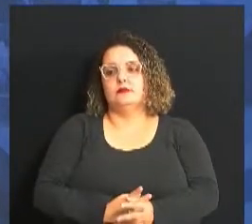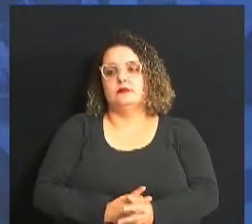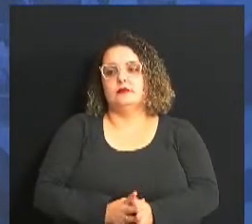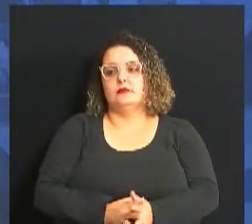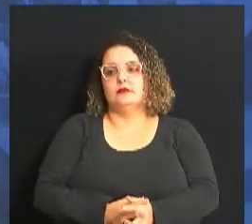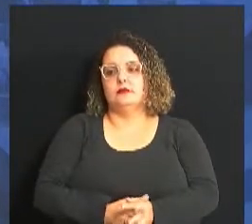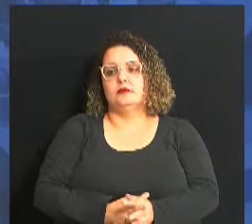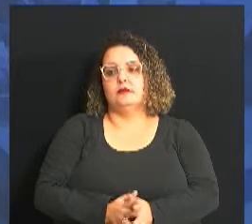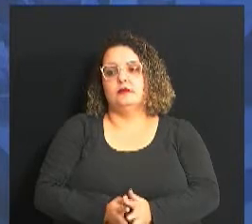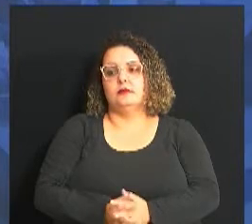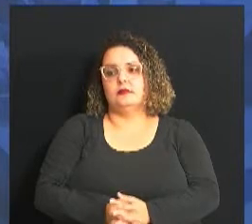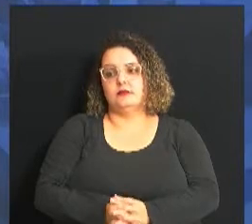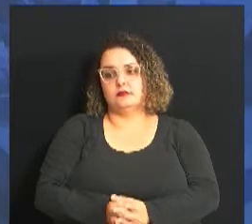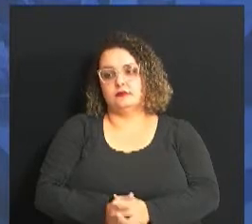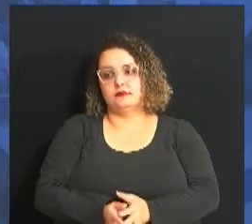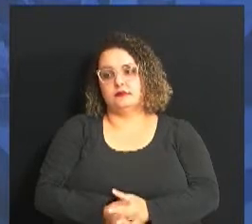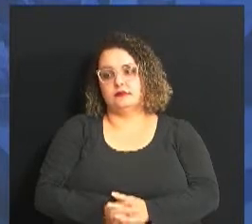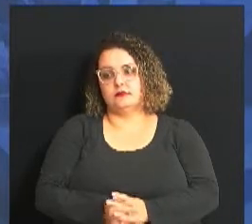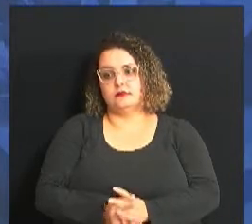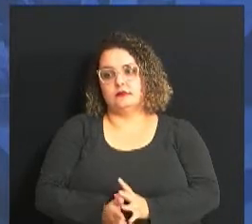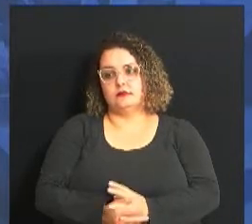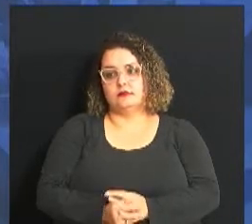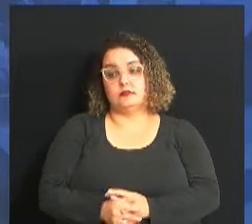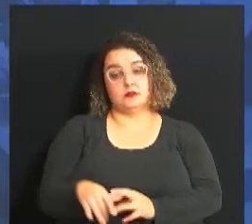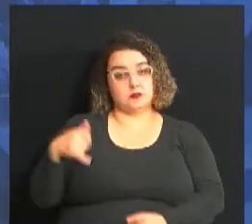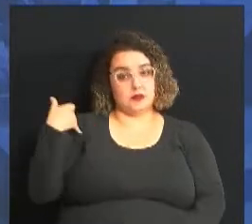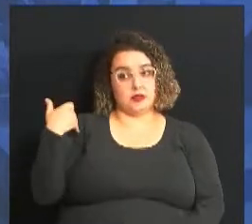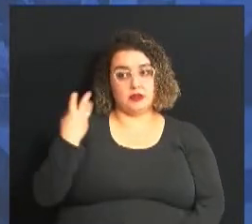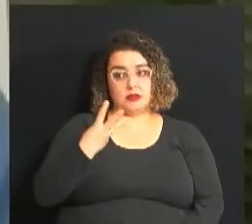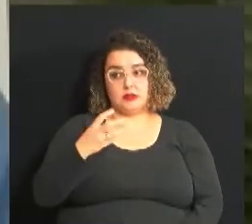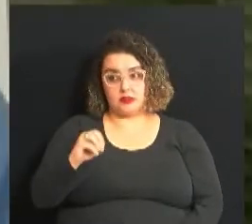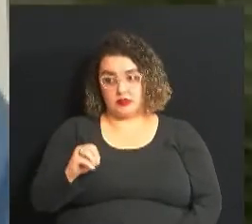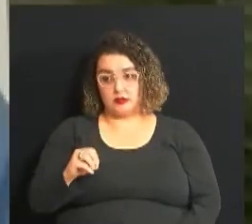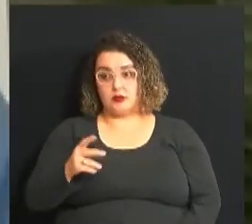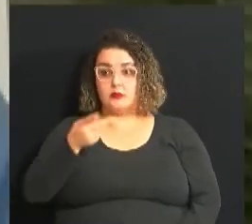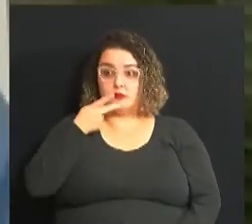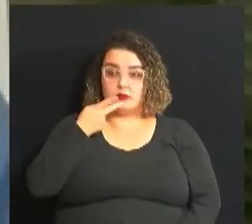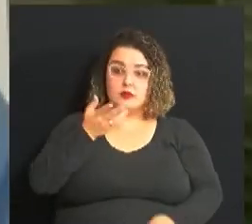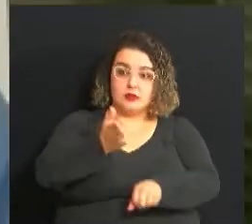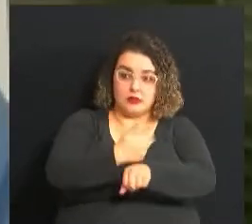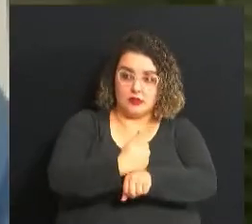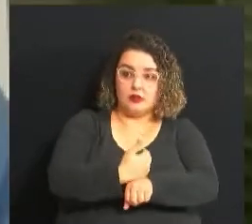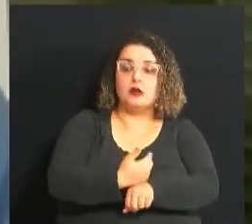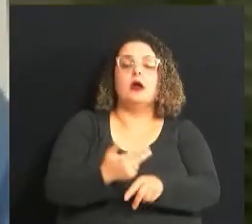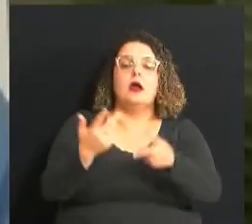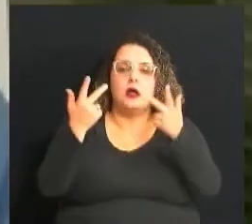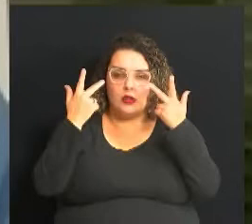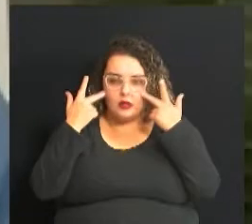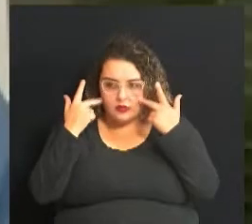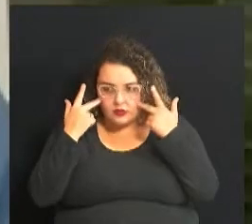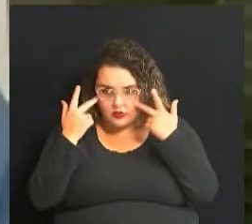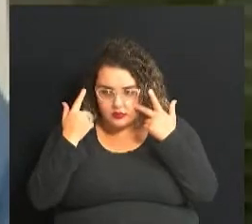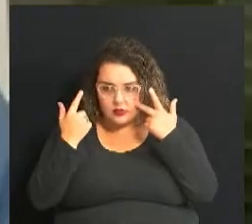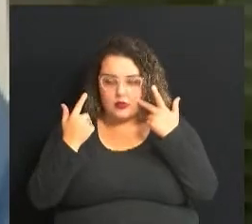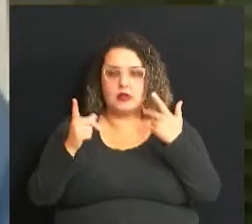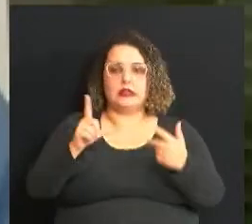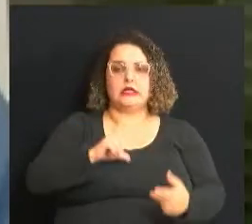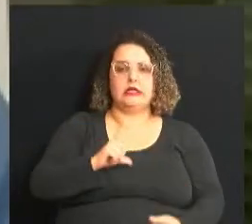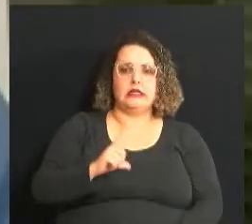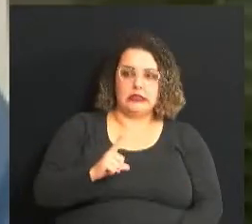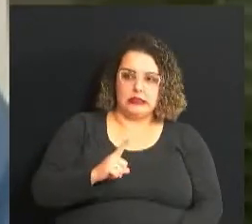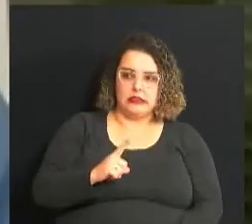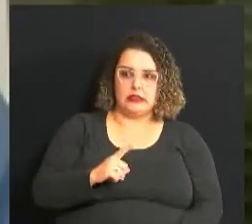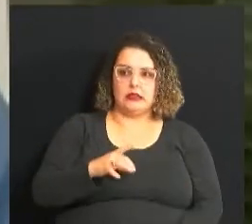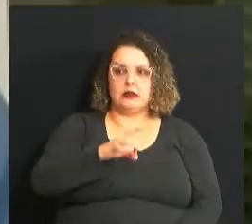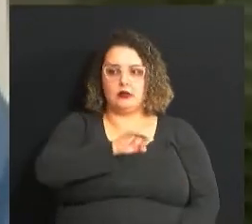Bom, ele tem 30 anos. Como eu disse um pouco antes, é natural que ele tenha medo, porque eu acho que ele falou que